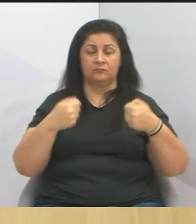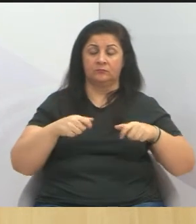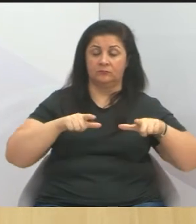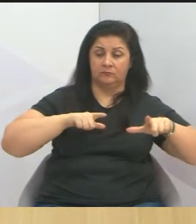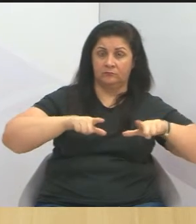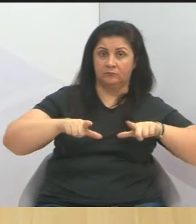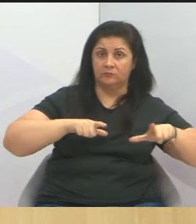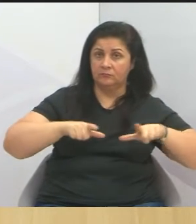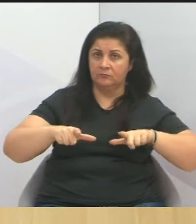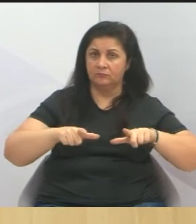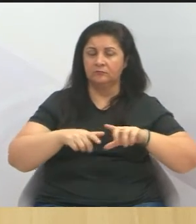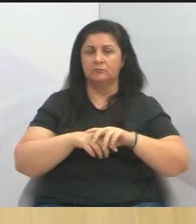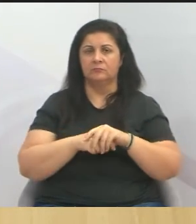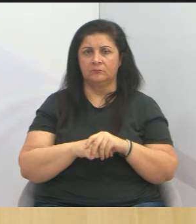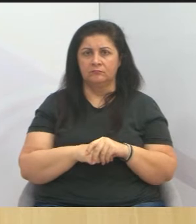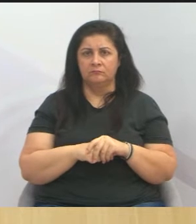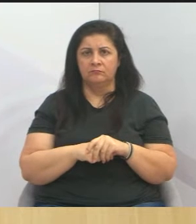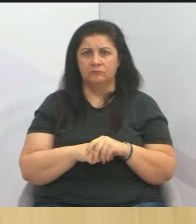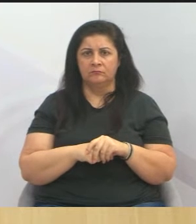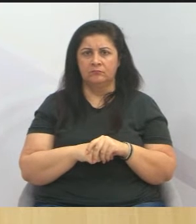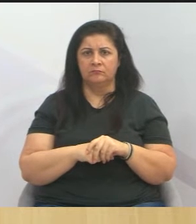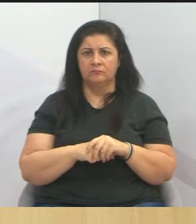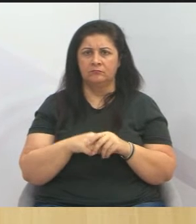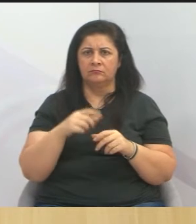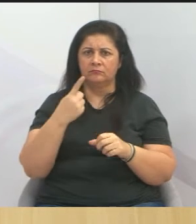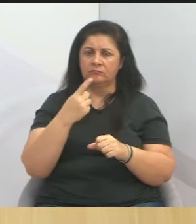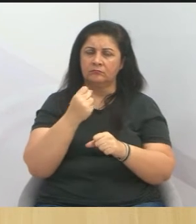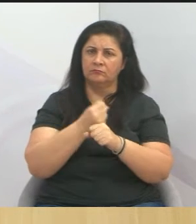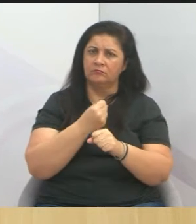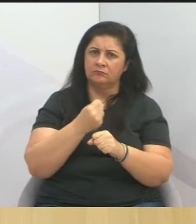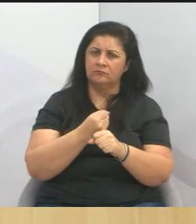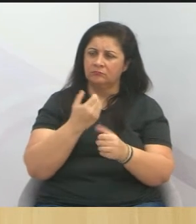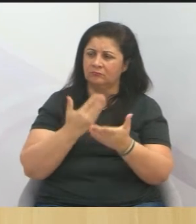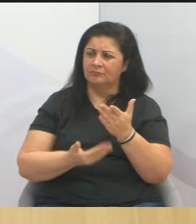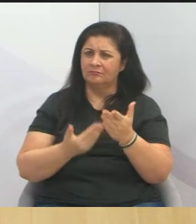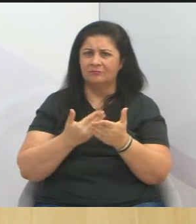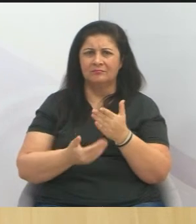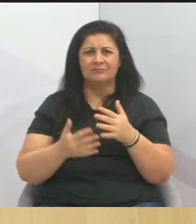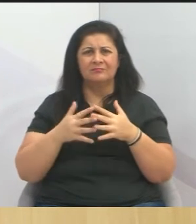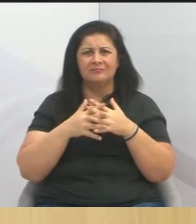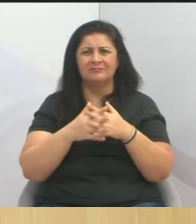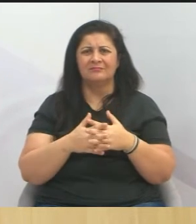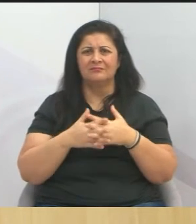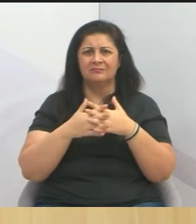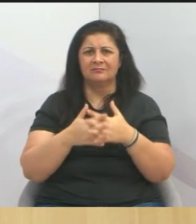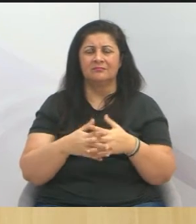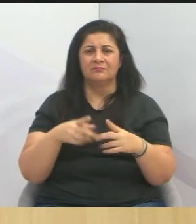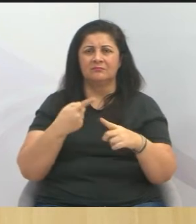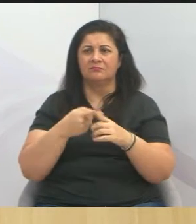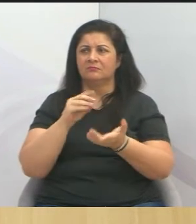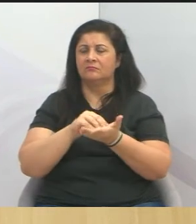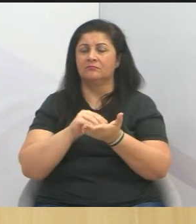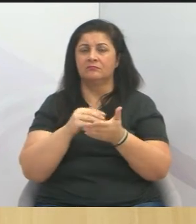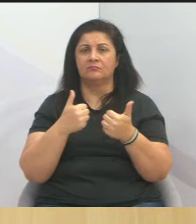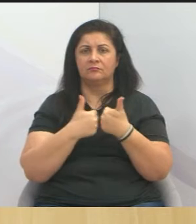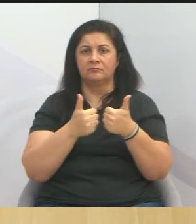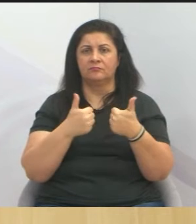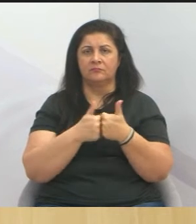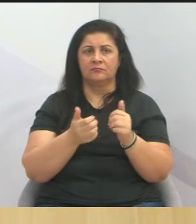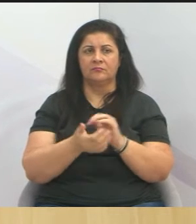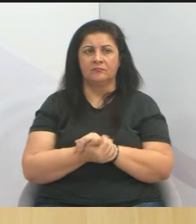trabalhadores está há mais de um ano sendo prejudicada com a retirada dos ônibus de transporte público